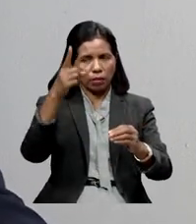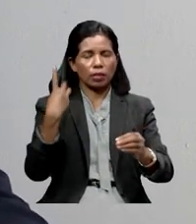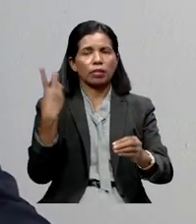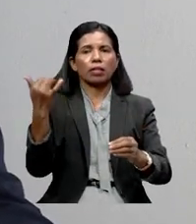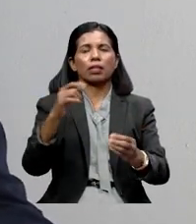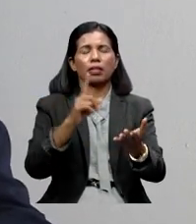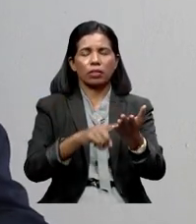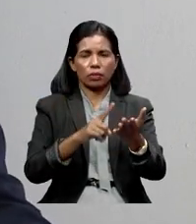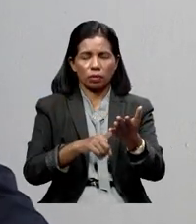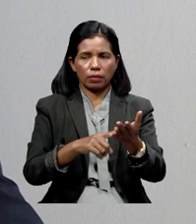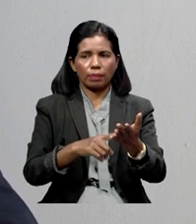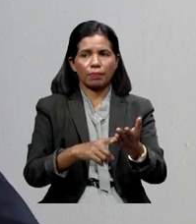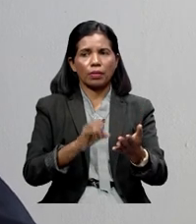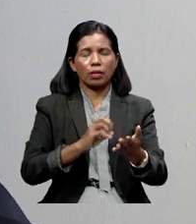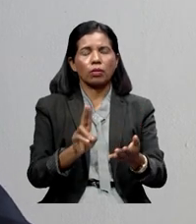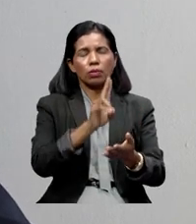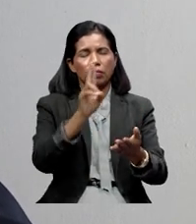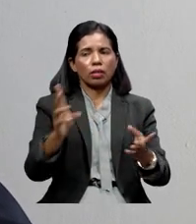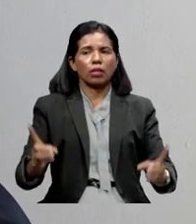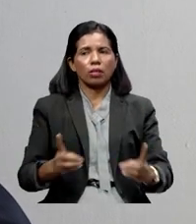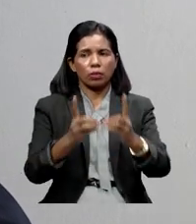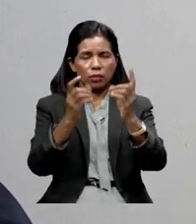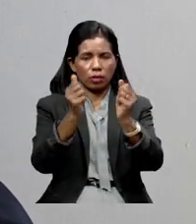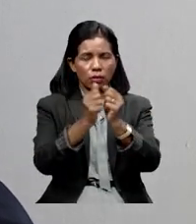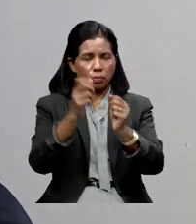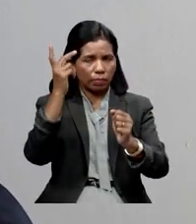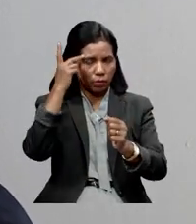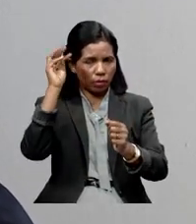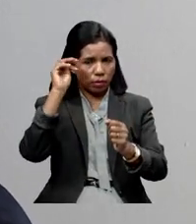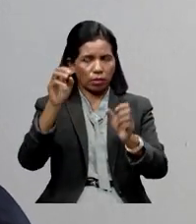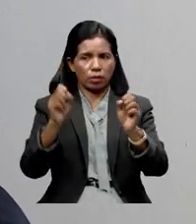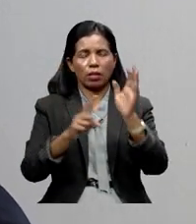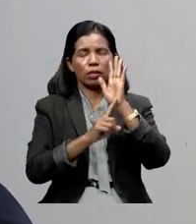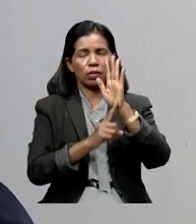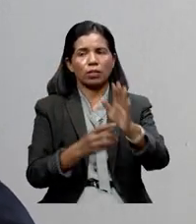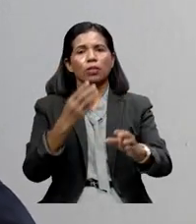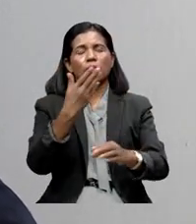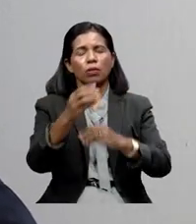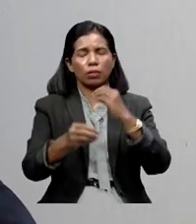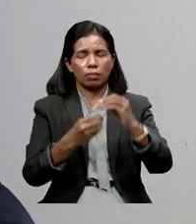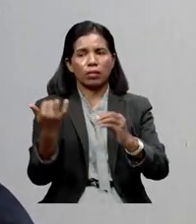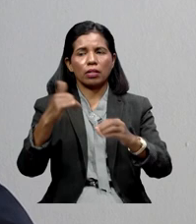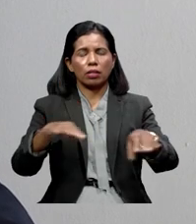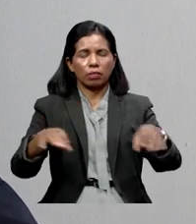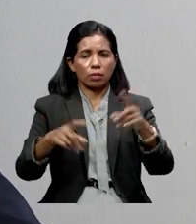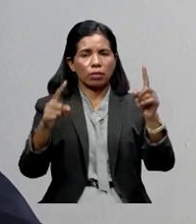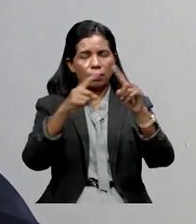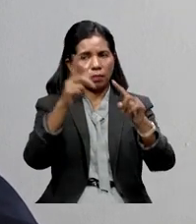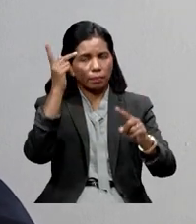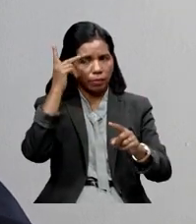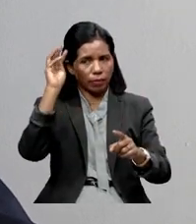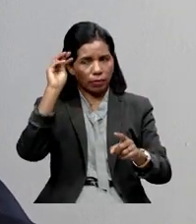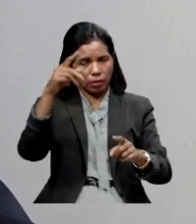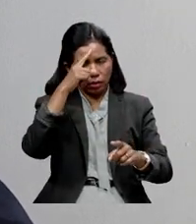desempenho servisu entau aproveita mai hasoro senhor primeiro ministro para atualiza sobre siran ini servisu ni ba senhor primeiro ministro